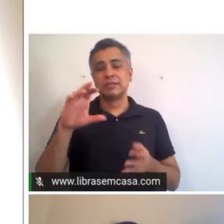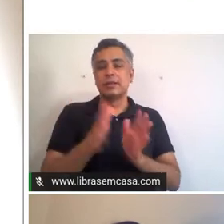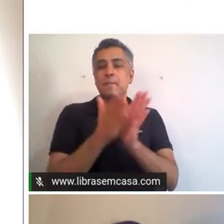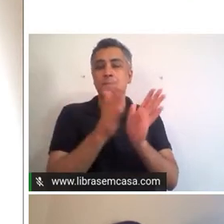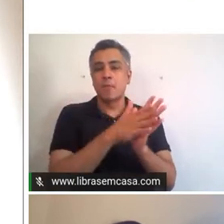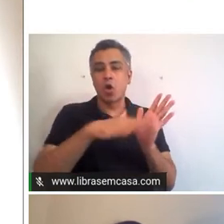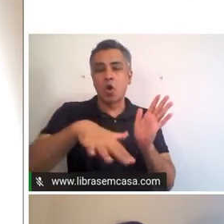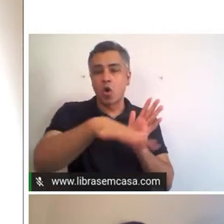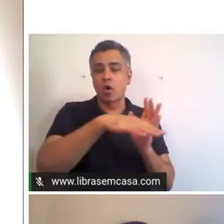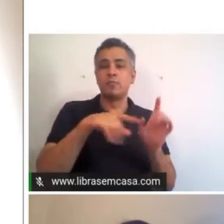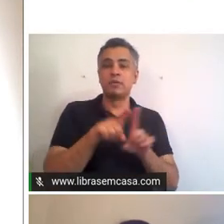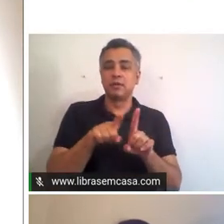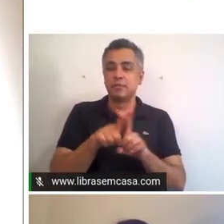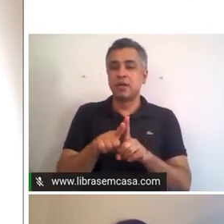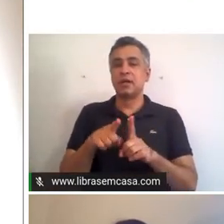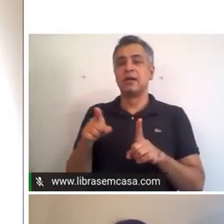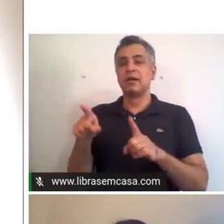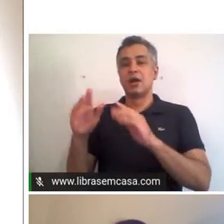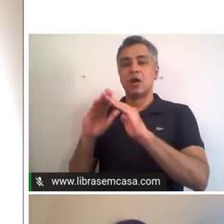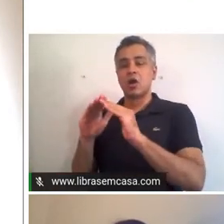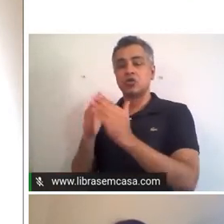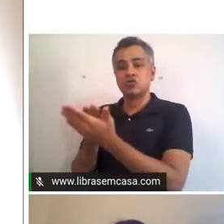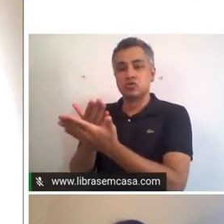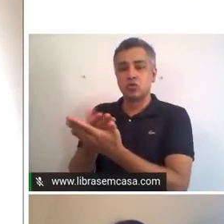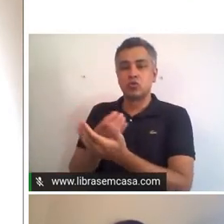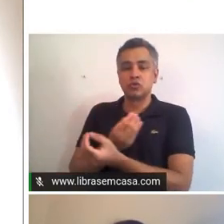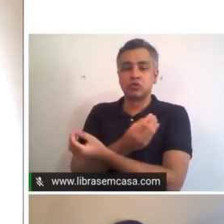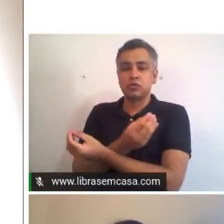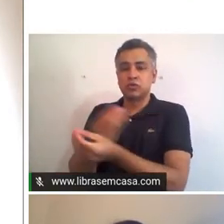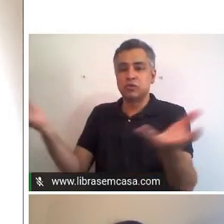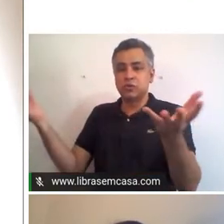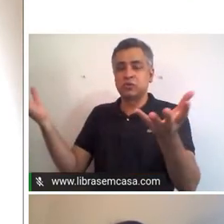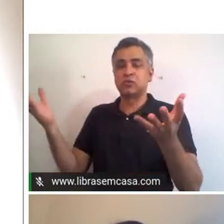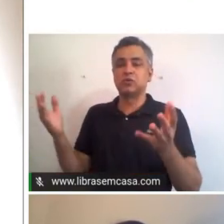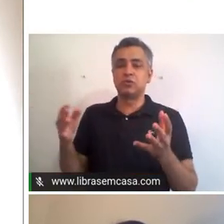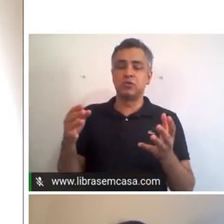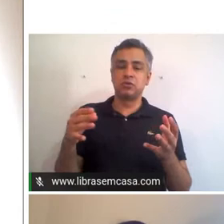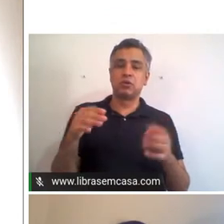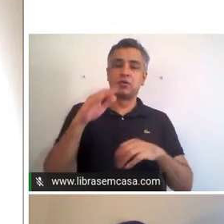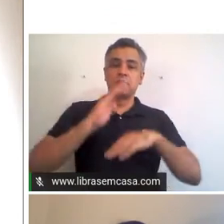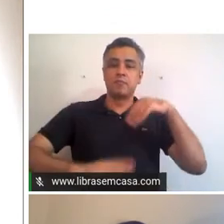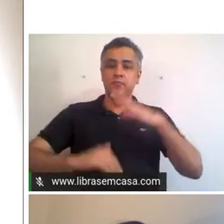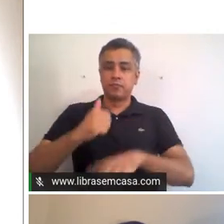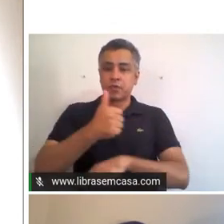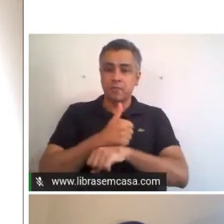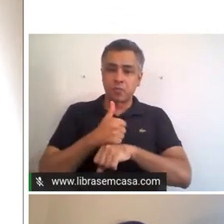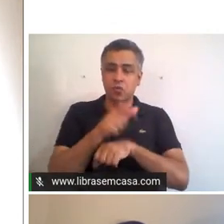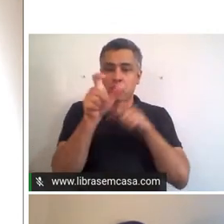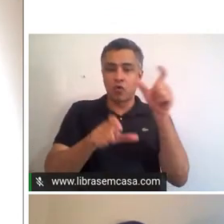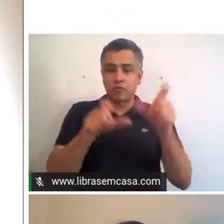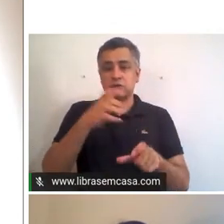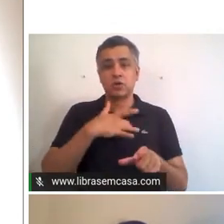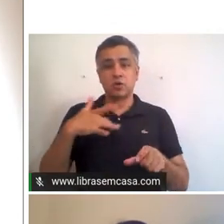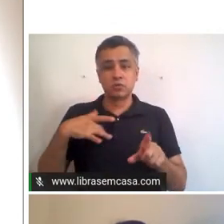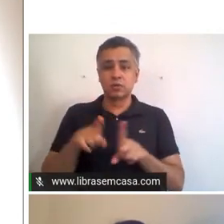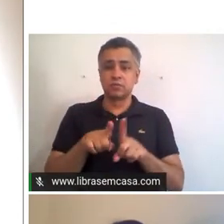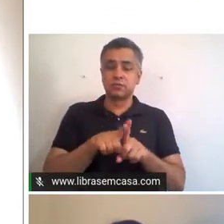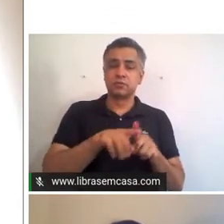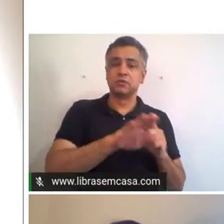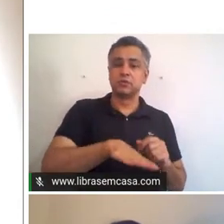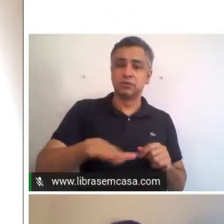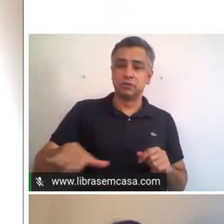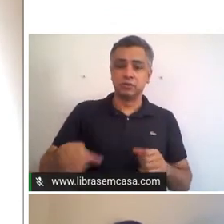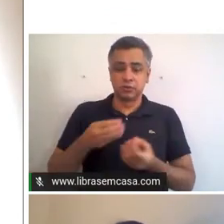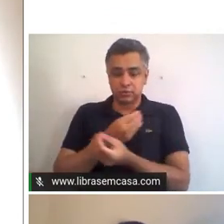alimentação escolar, para bancos de alimentos, para profissionais de saúde, inclusive para crianças, né?